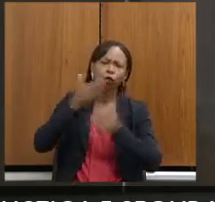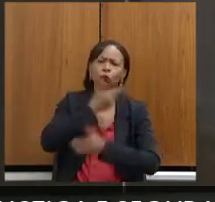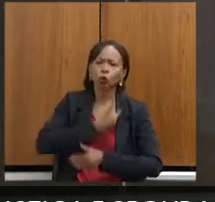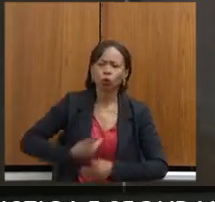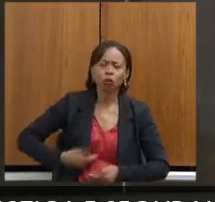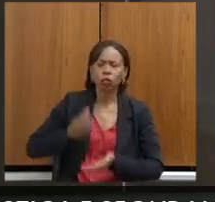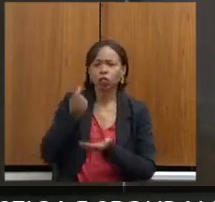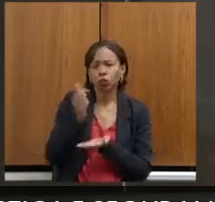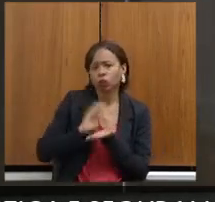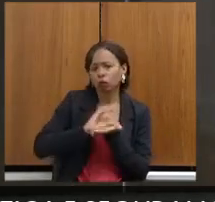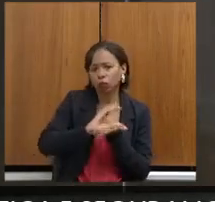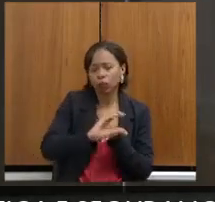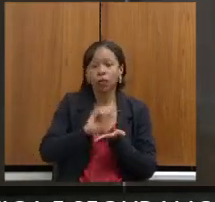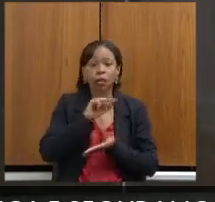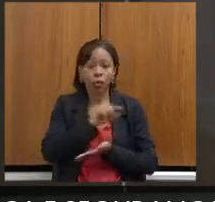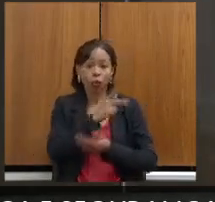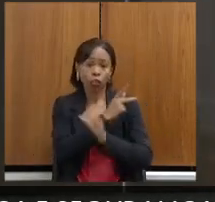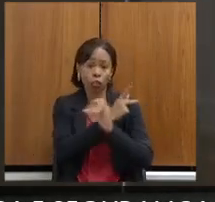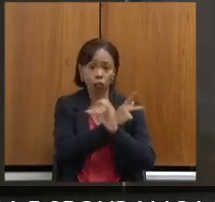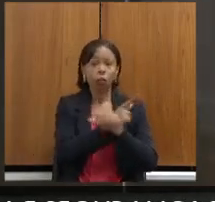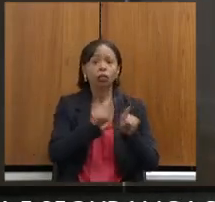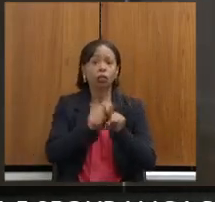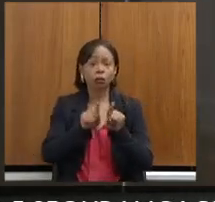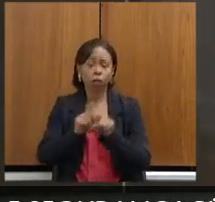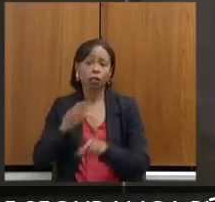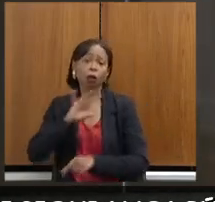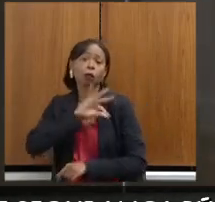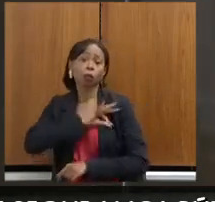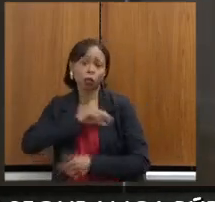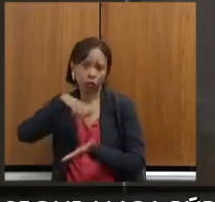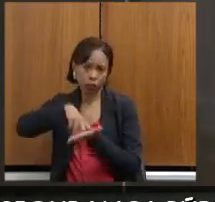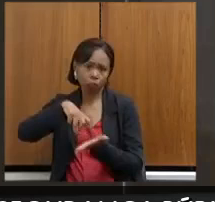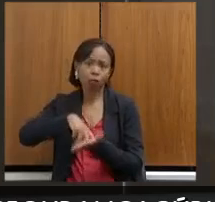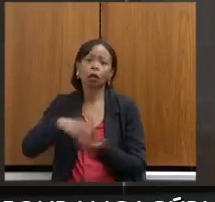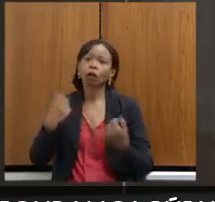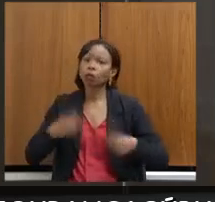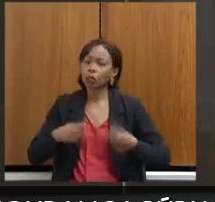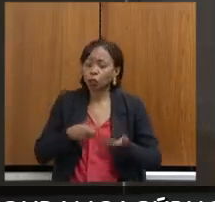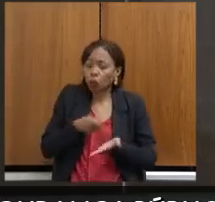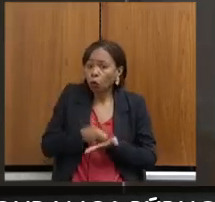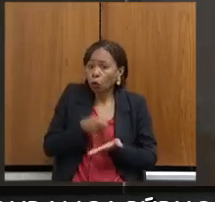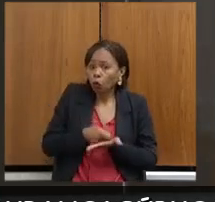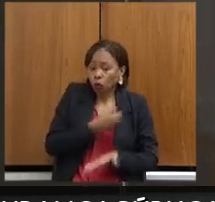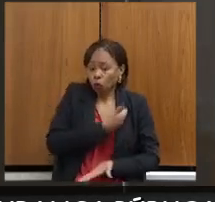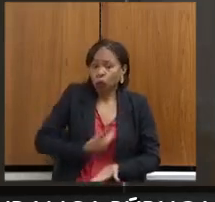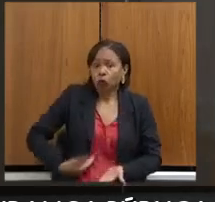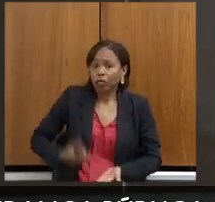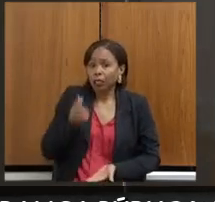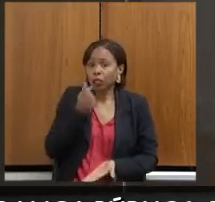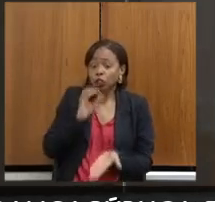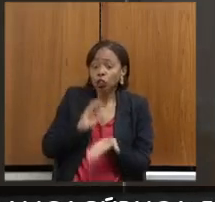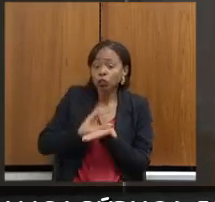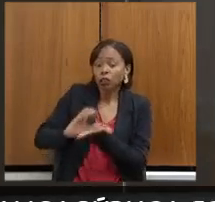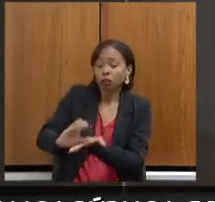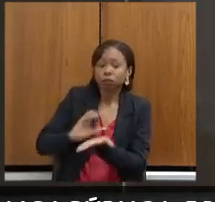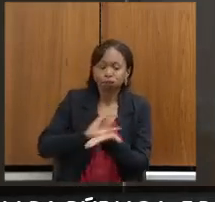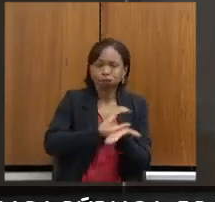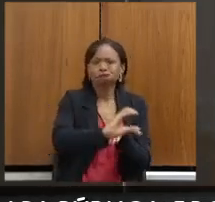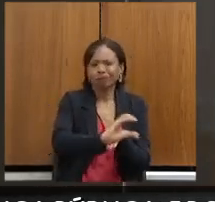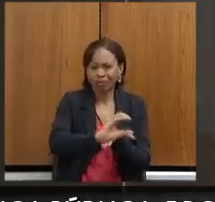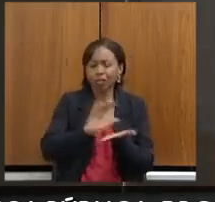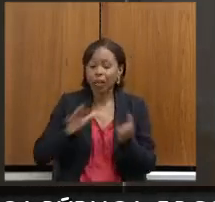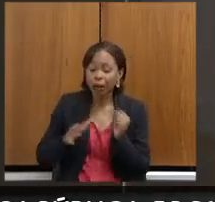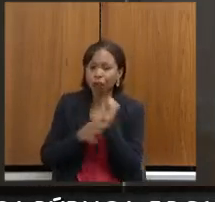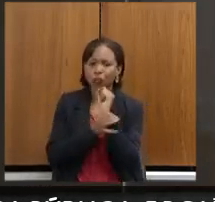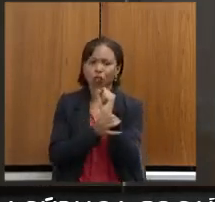eu disse para em relação à polícia civil repito para a polícia penal da nós precisamos cobrar do governo investimento direto para as forças